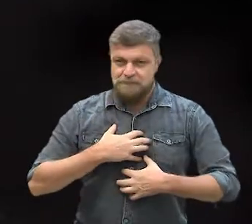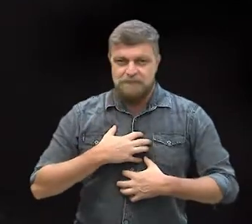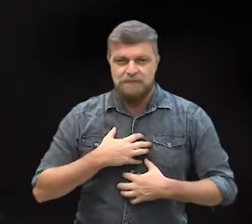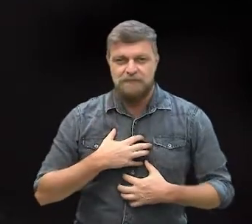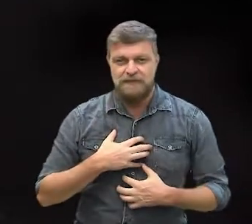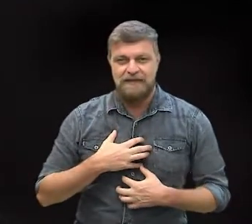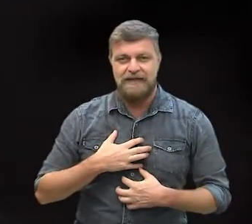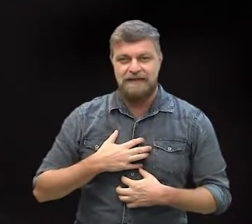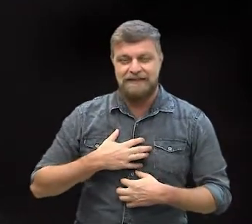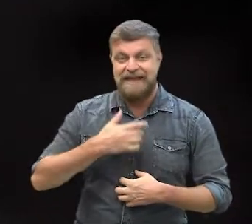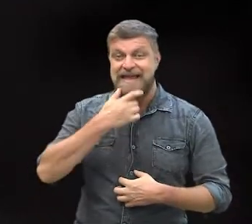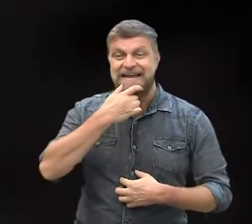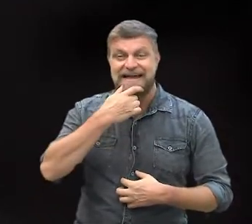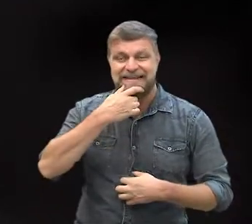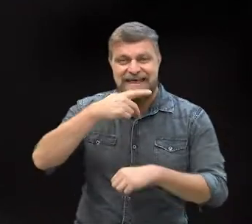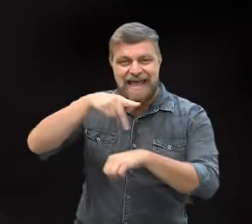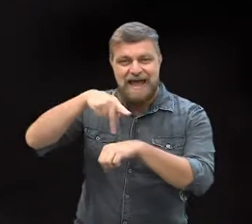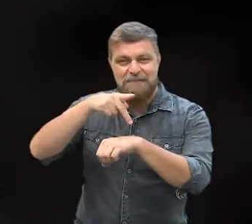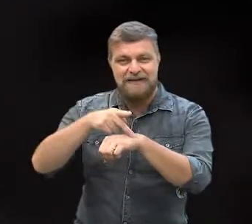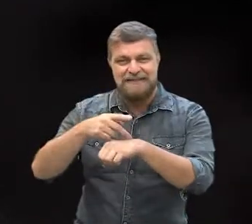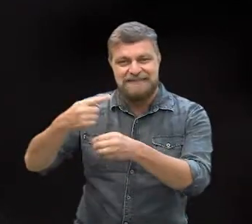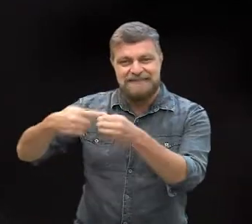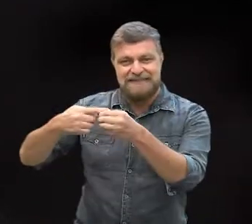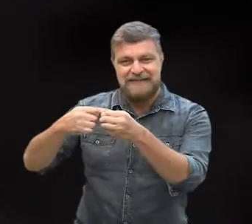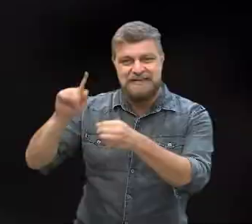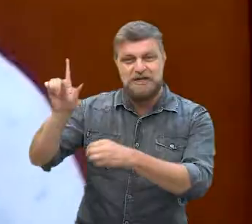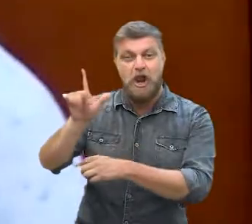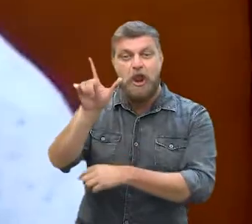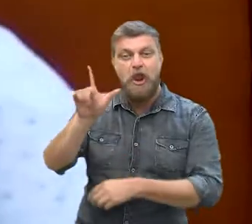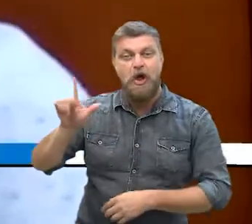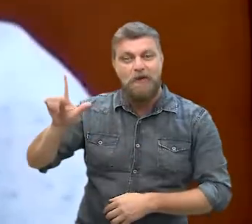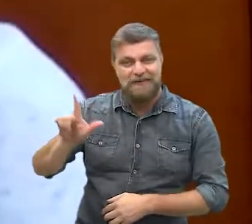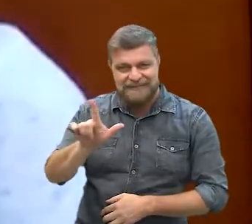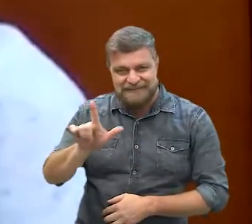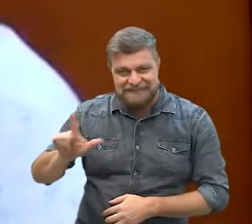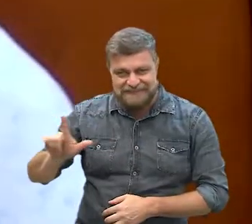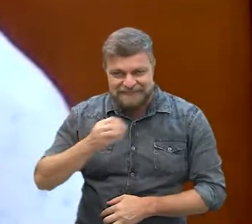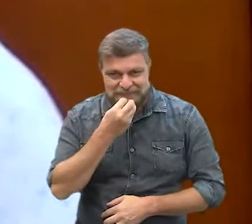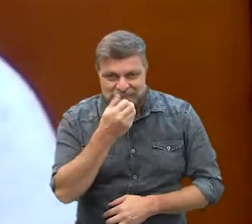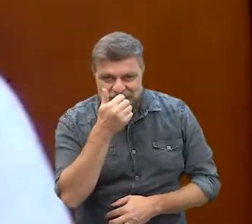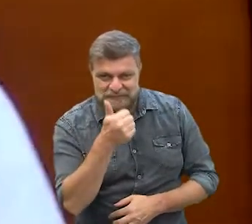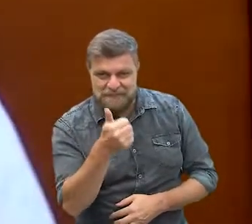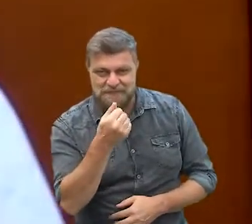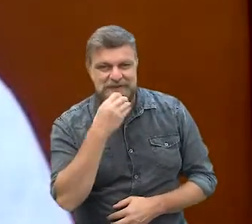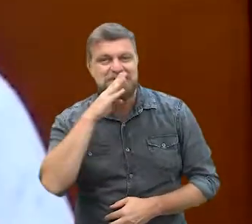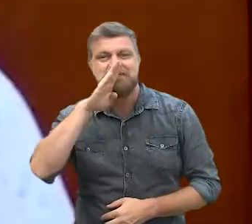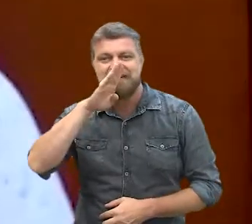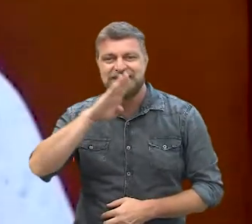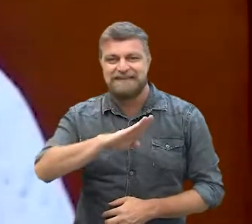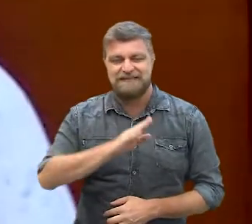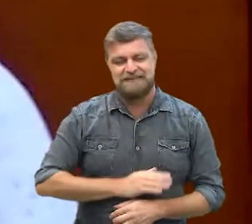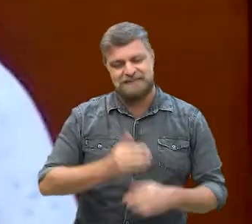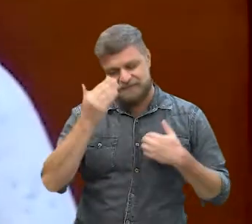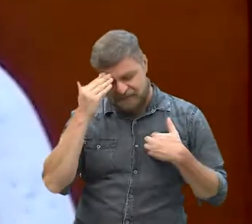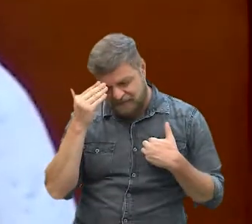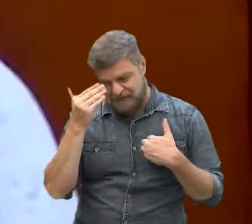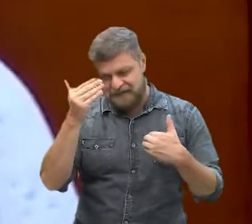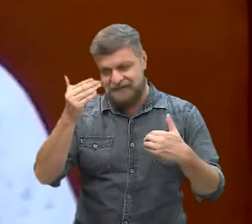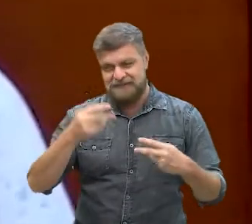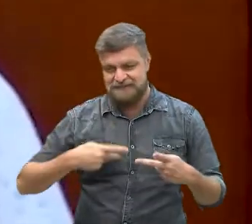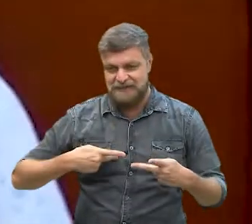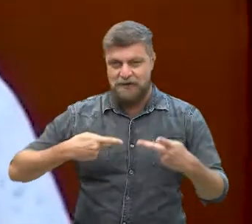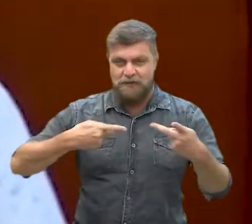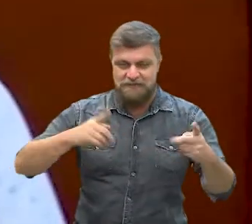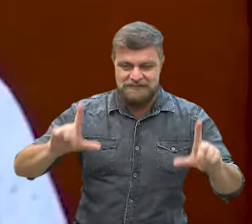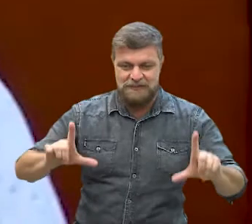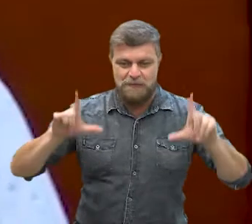em Londres esse negócio. Me conta, como foi? Tudo bem, pessoal? Boa tarde. Queria agradecer vocês aí pelo